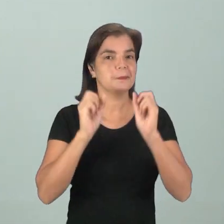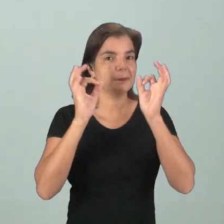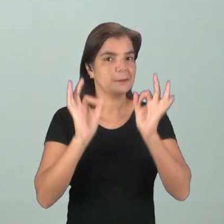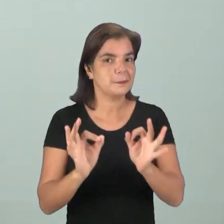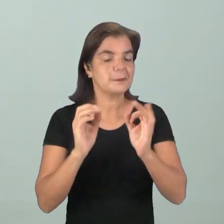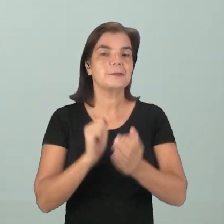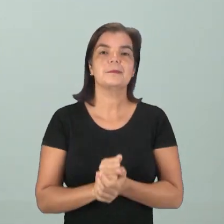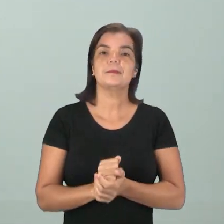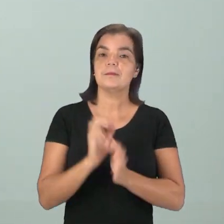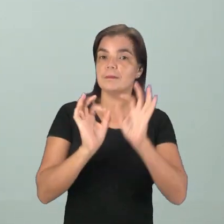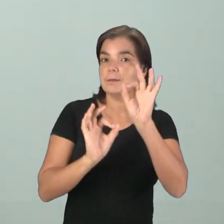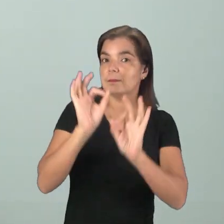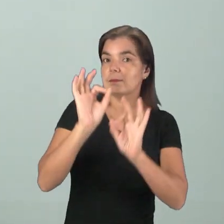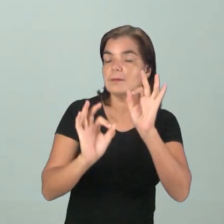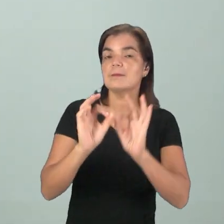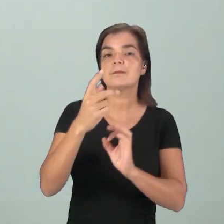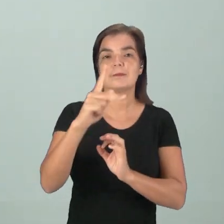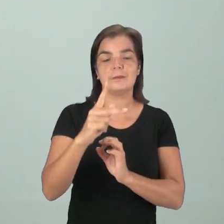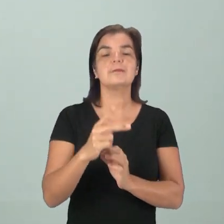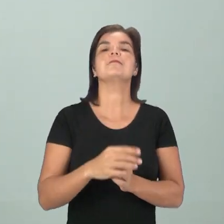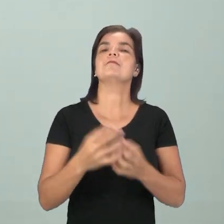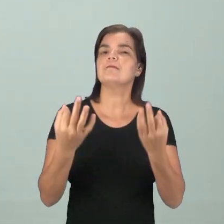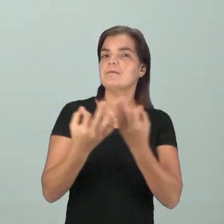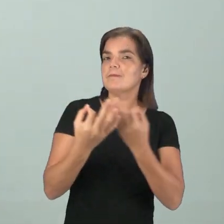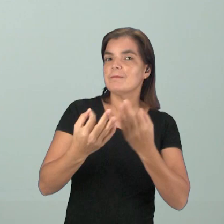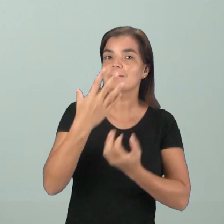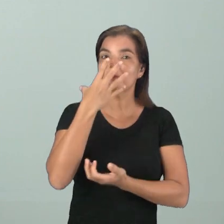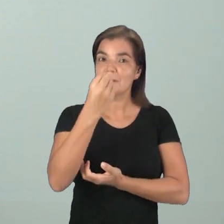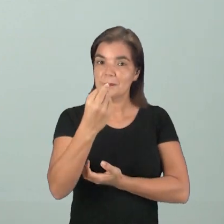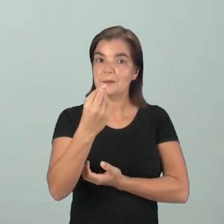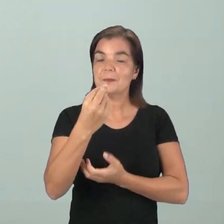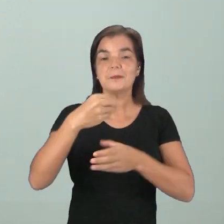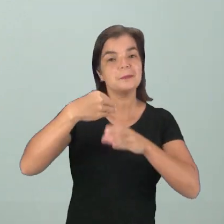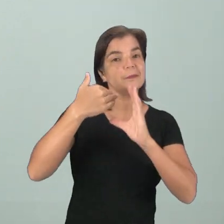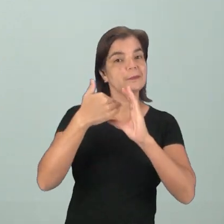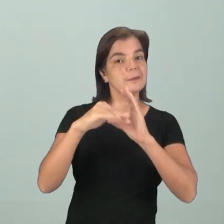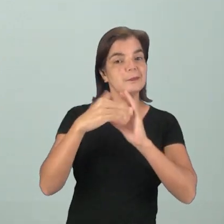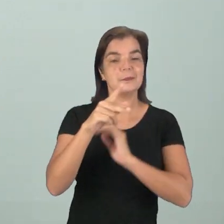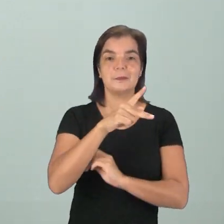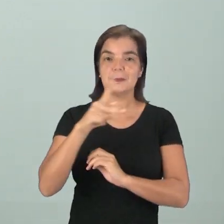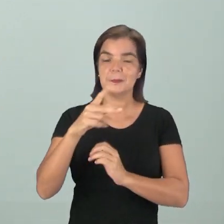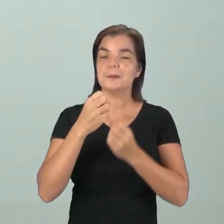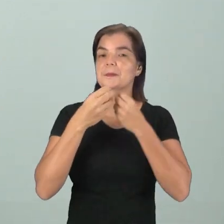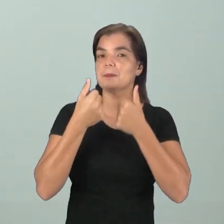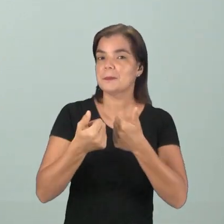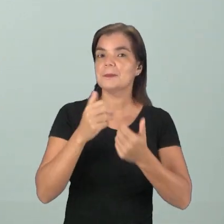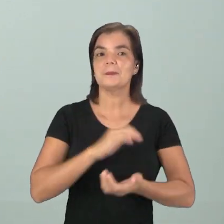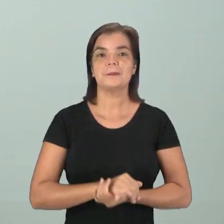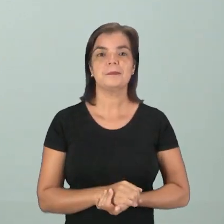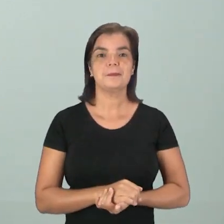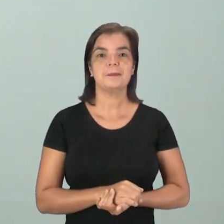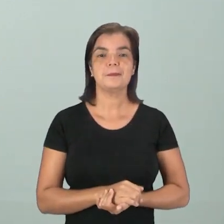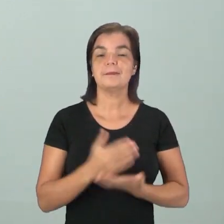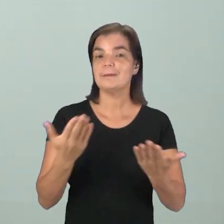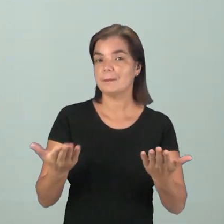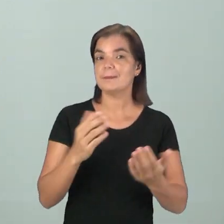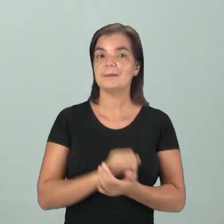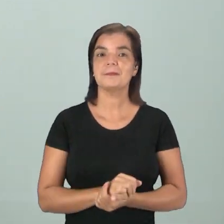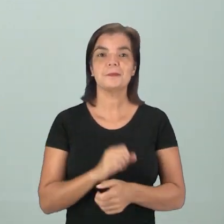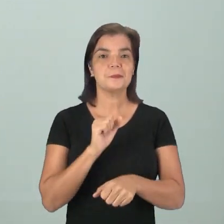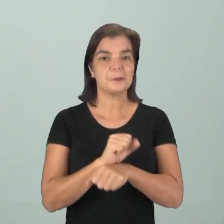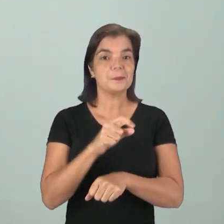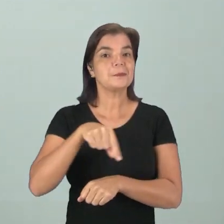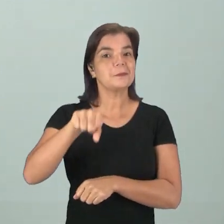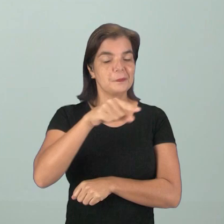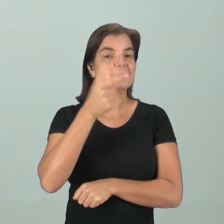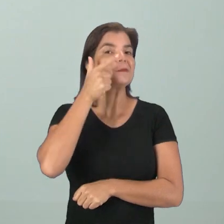certo? Então construam, façam aí, caprichem, tirem foto e enviem aos professores de vocês, tá bom? Então é isso, eu espero